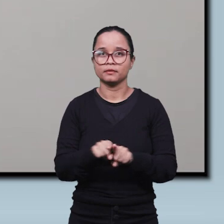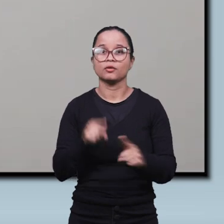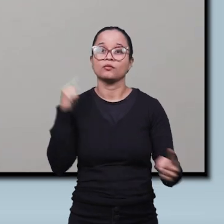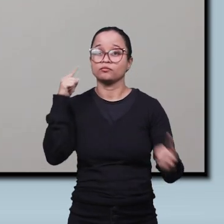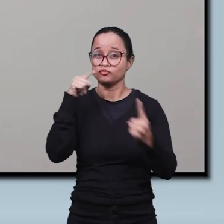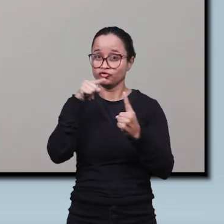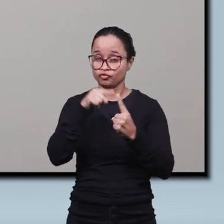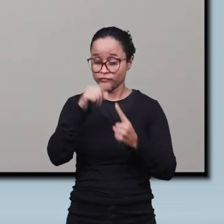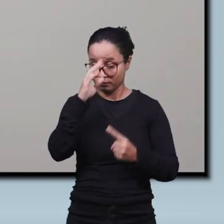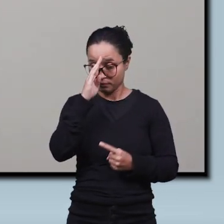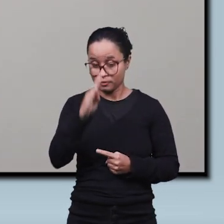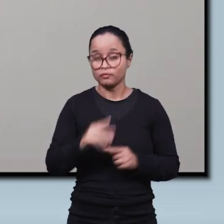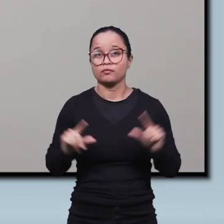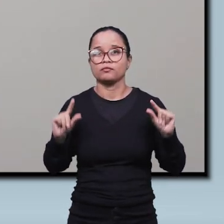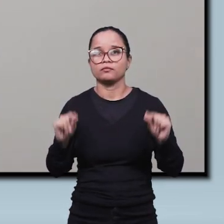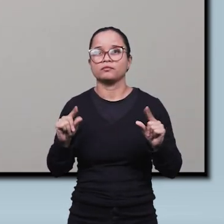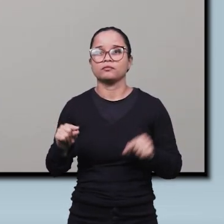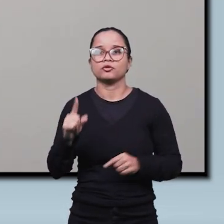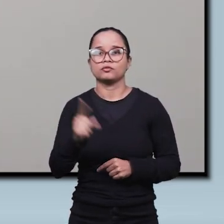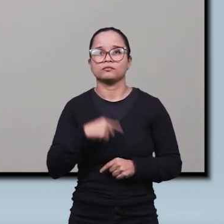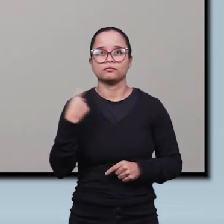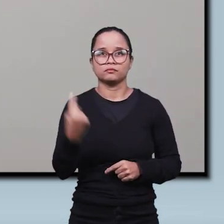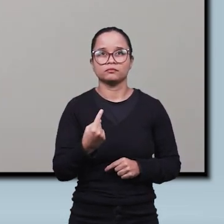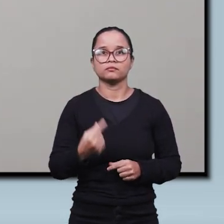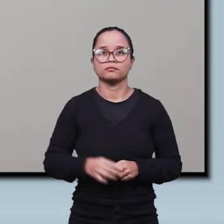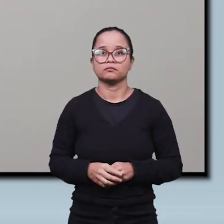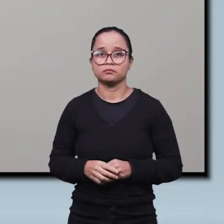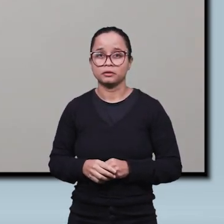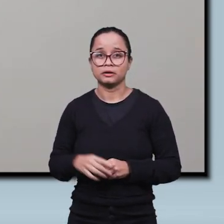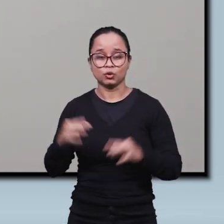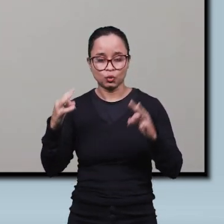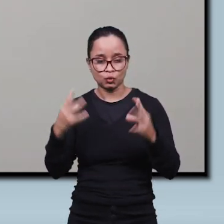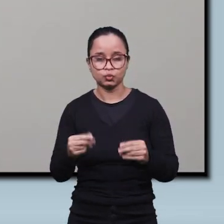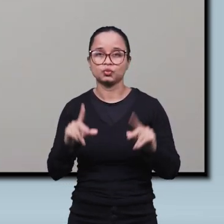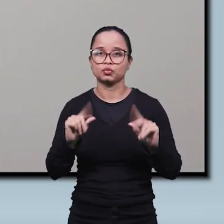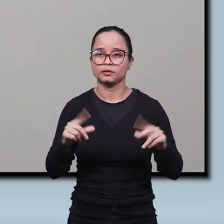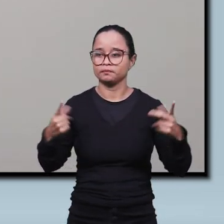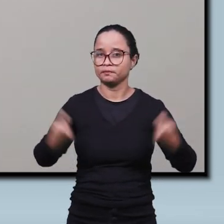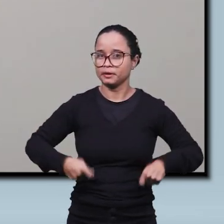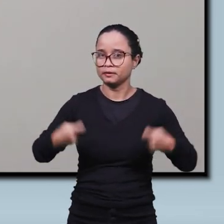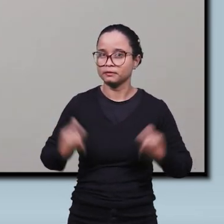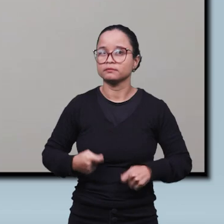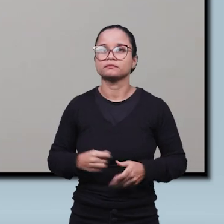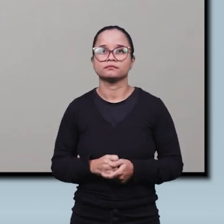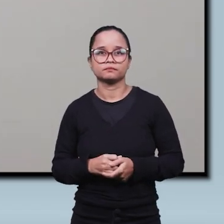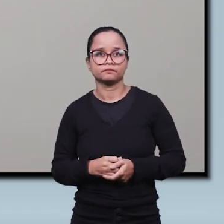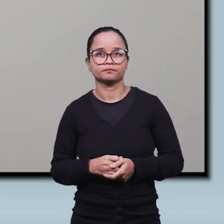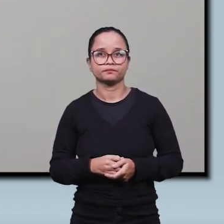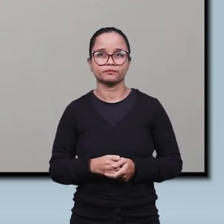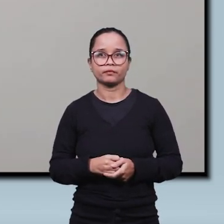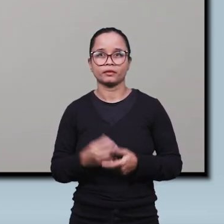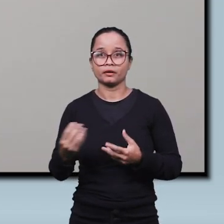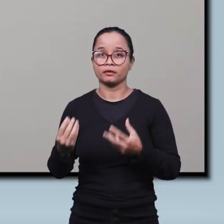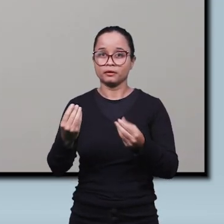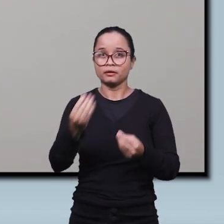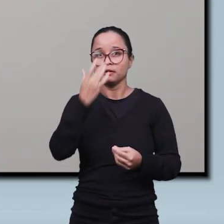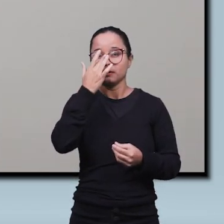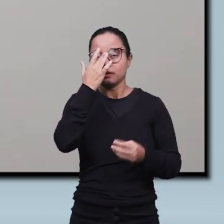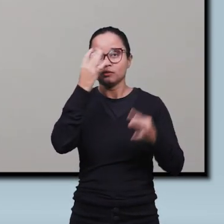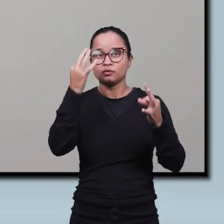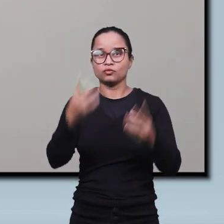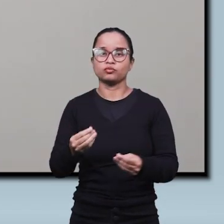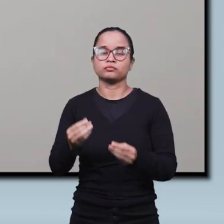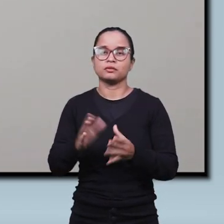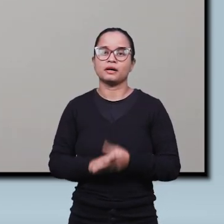propósito, que é estarmos dando os recursos necessários a fim de oferecer e fornecer